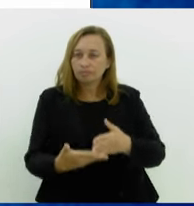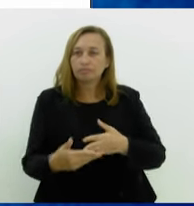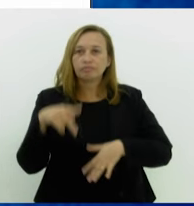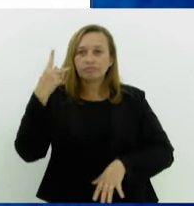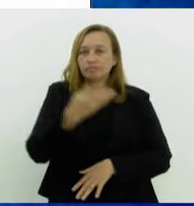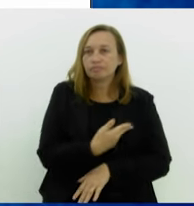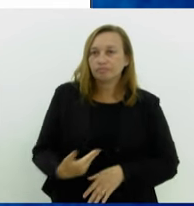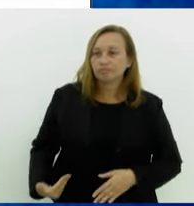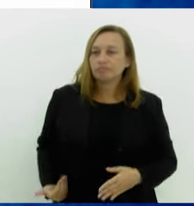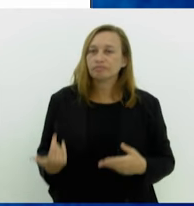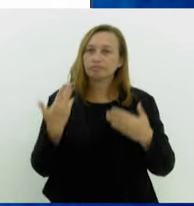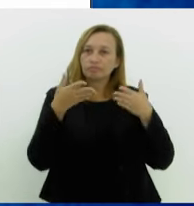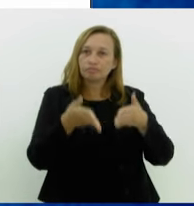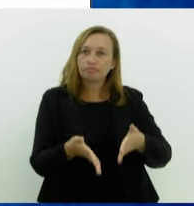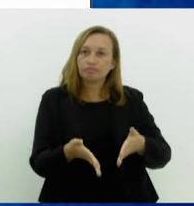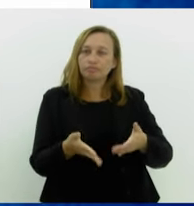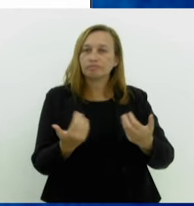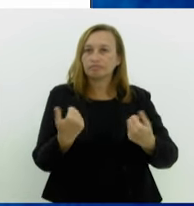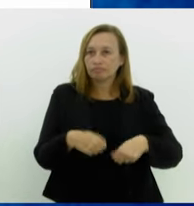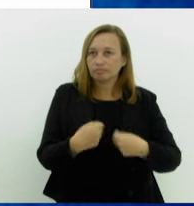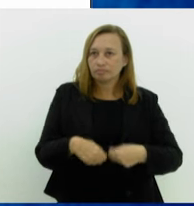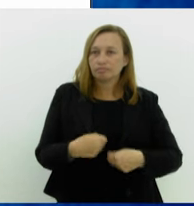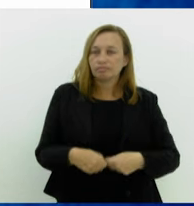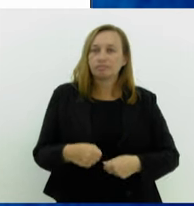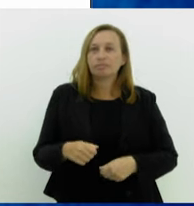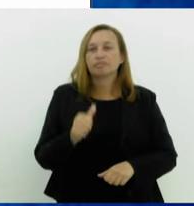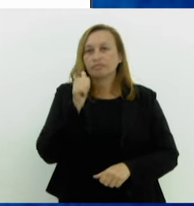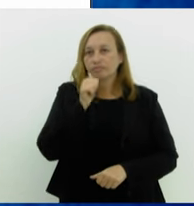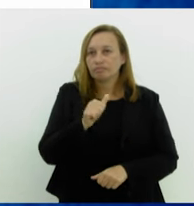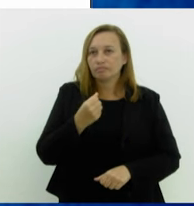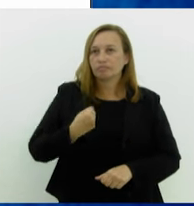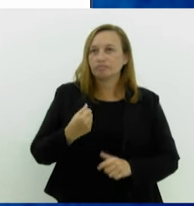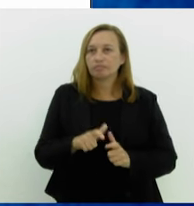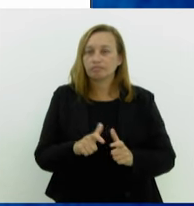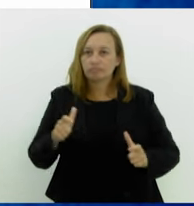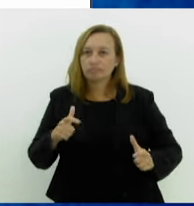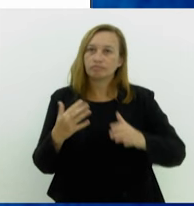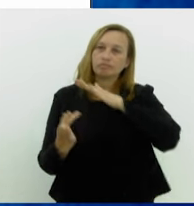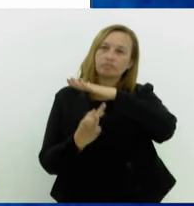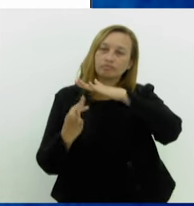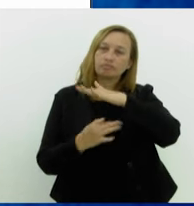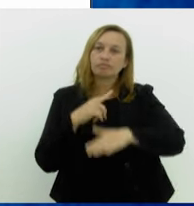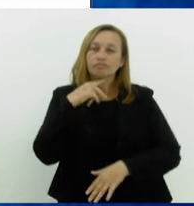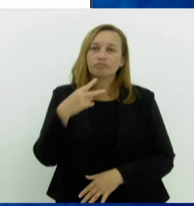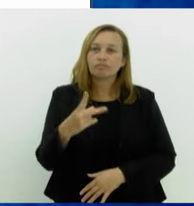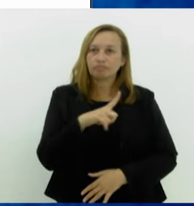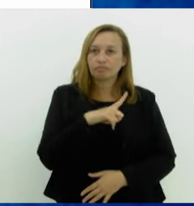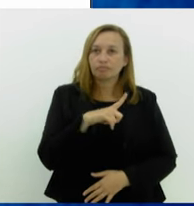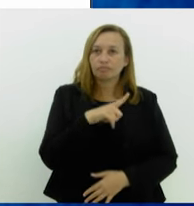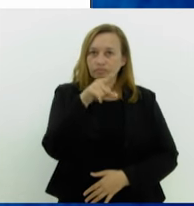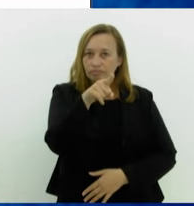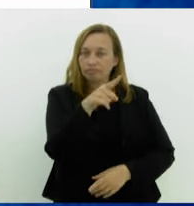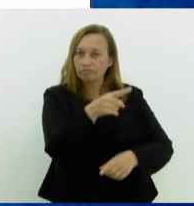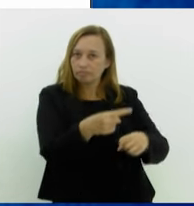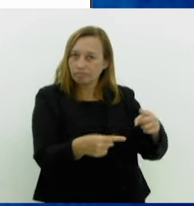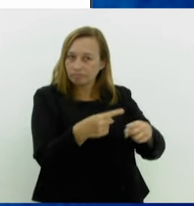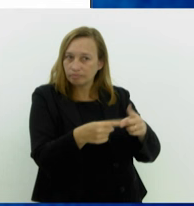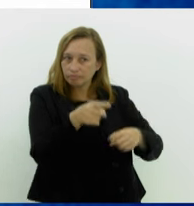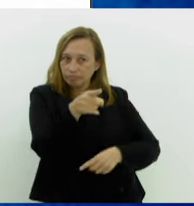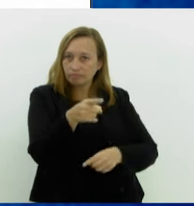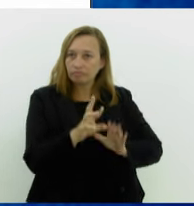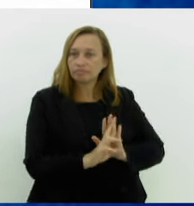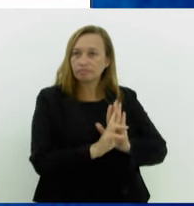adequadamente e fazer essas mulheres que são a maioria na informalidade terem voz Então olha ó metade a gente representa